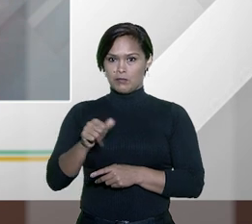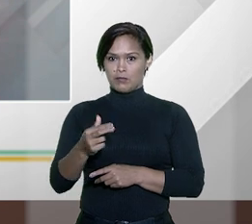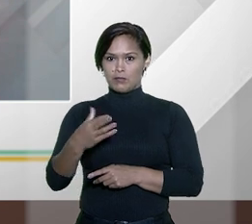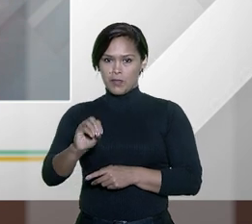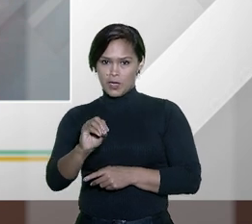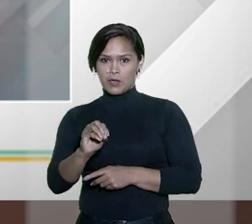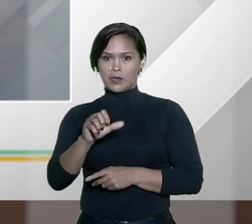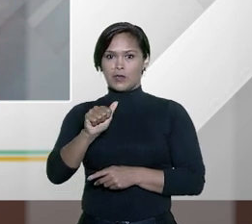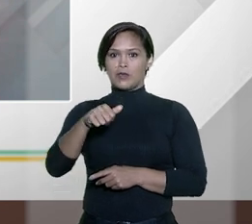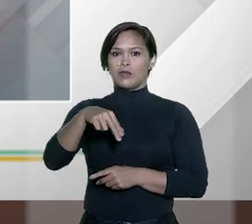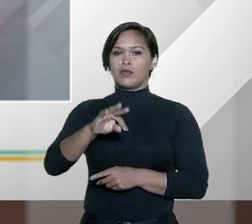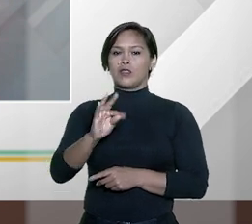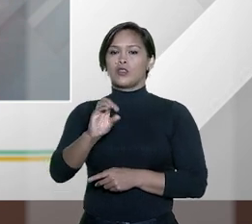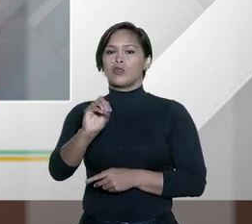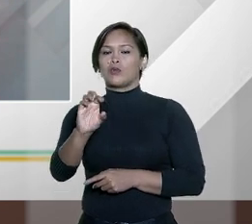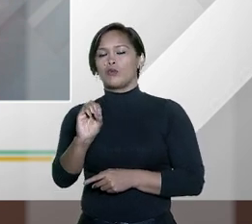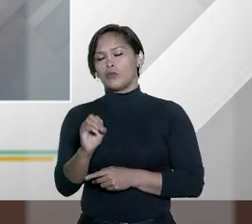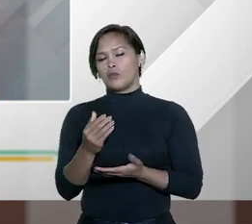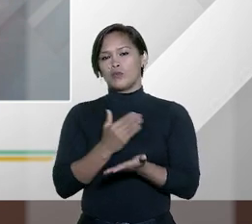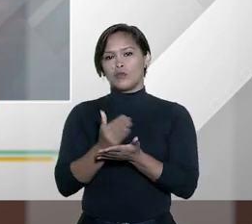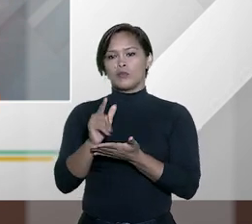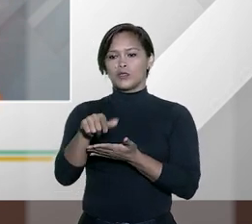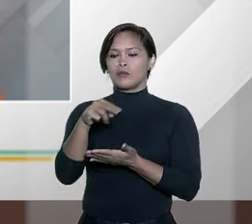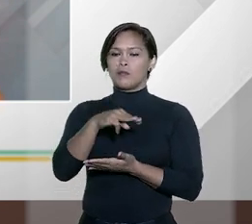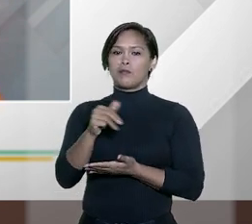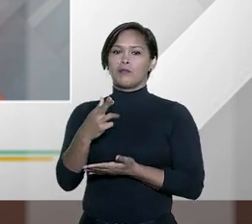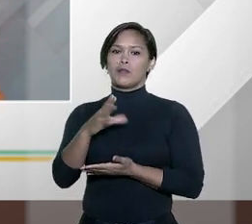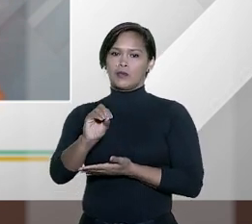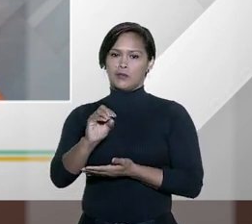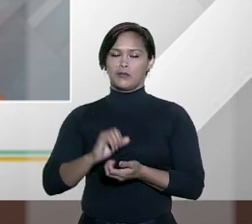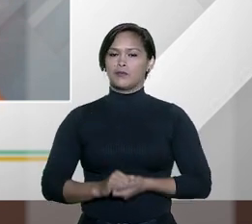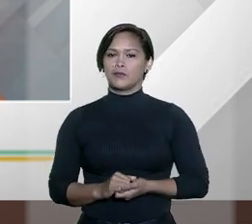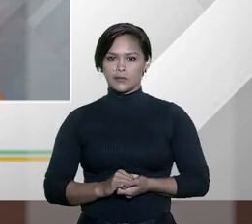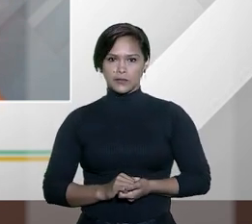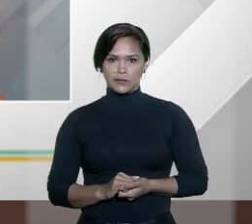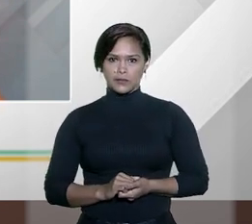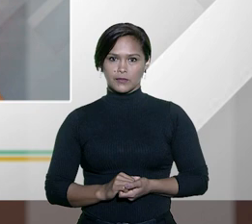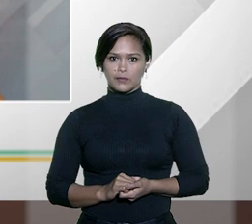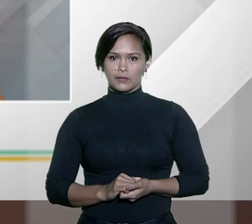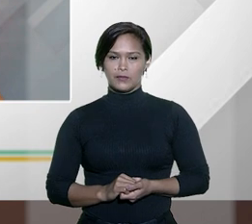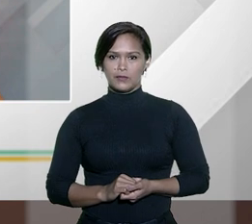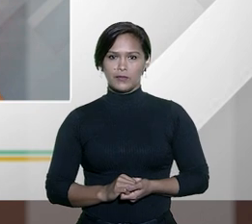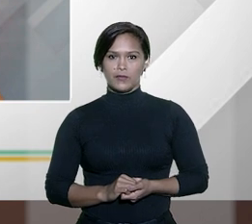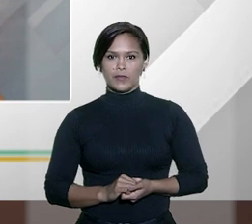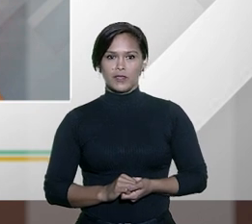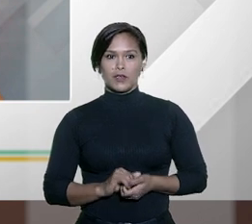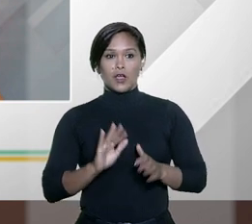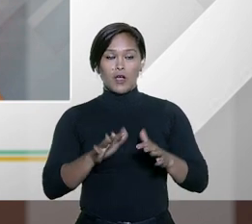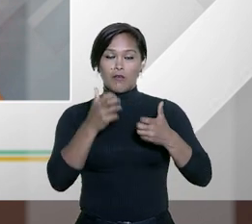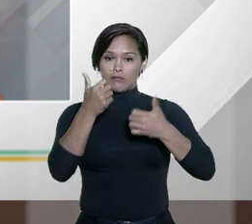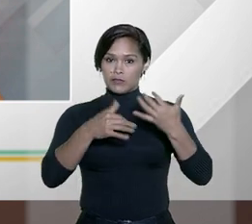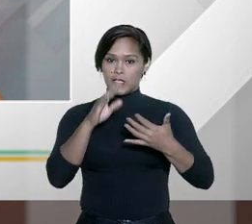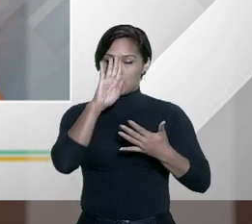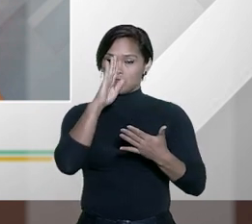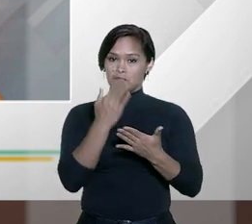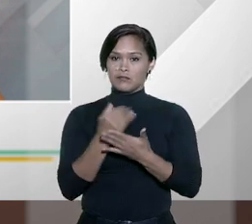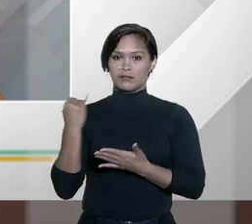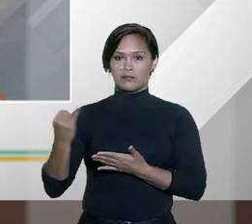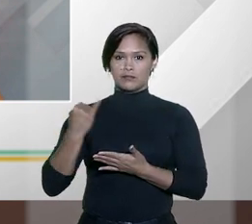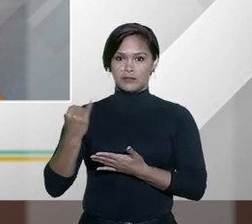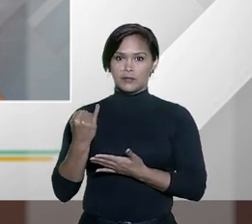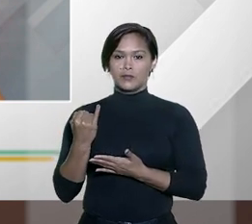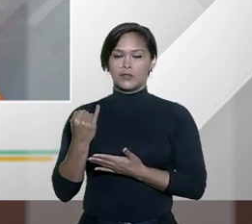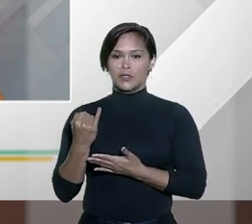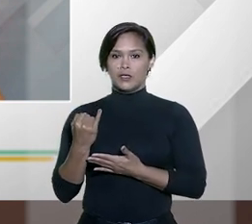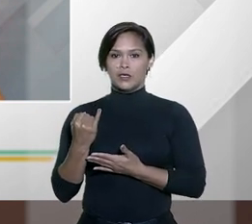Marcos Seral e Antônio Antunes. Começando então pelo professor Marco, por favor. Olha, Fátima, eu creio que é